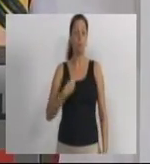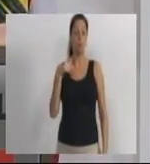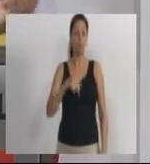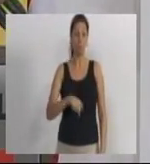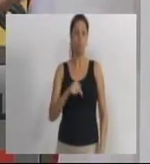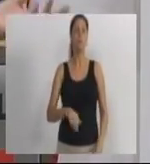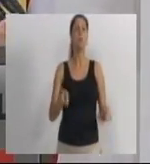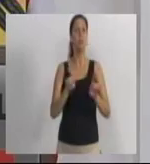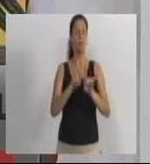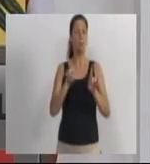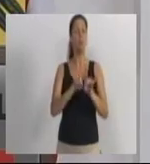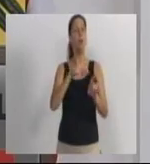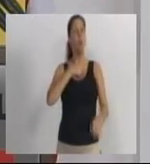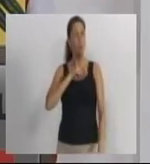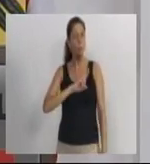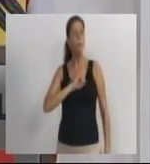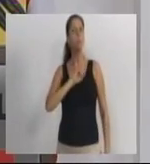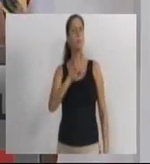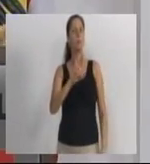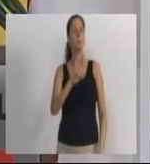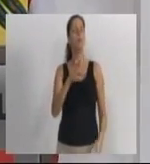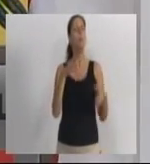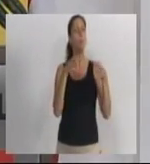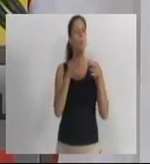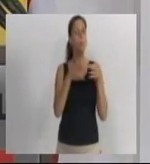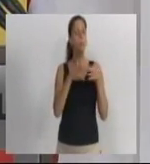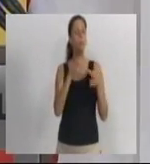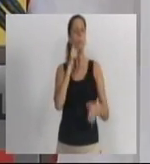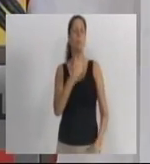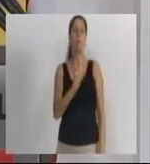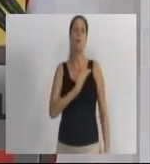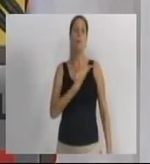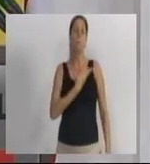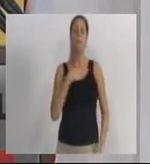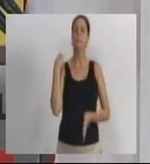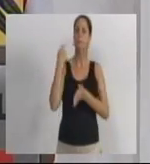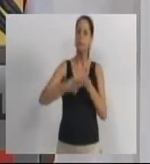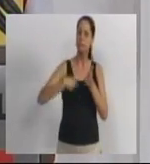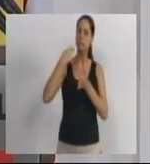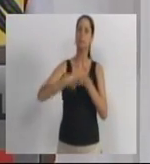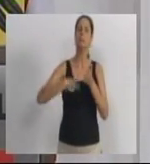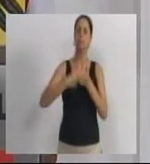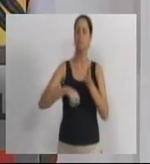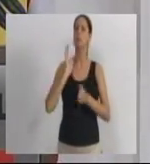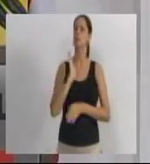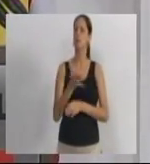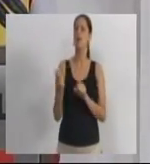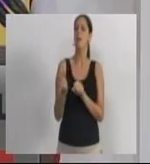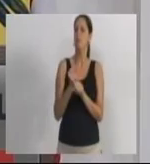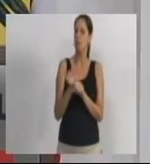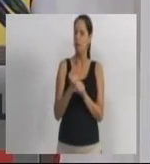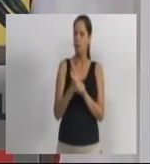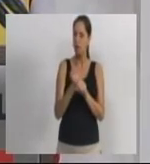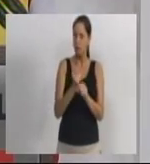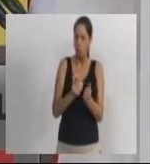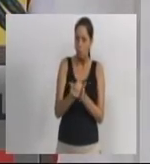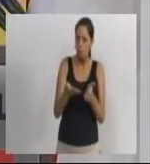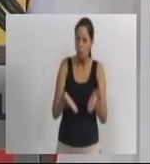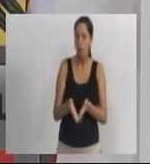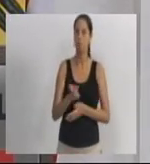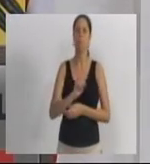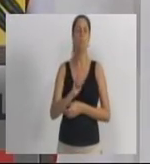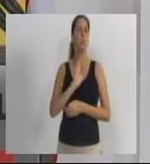nome das minhas colegas, das minhas amigas, estamos nessa luta há muito tempo, não é de hoje,